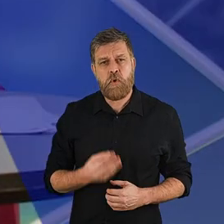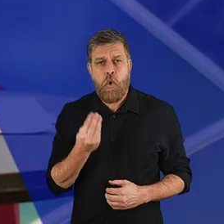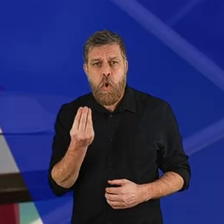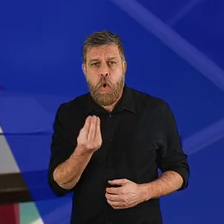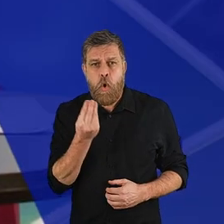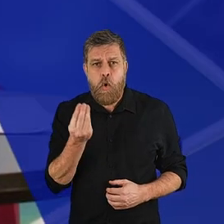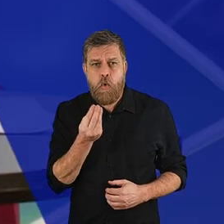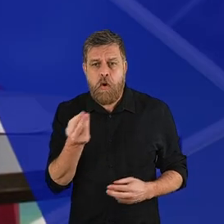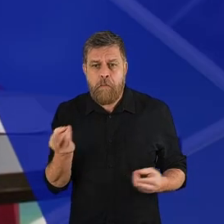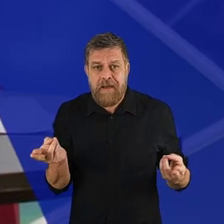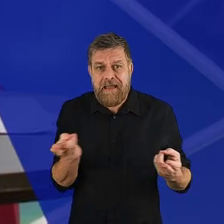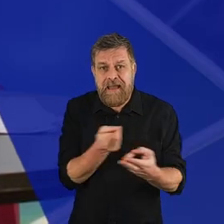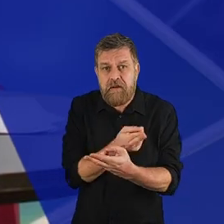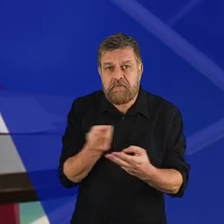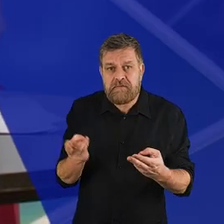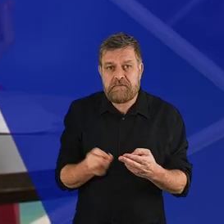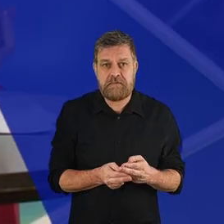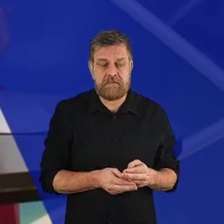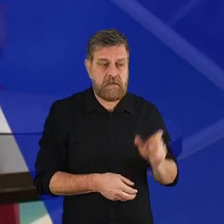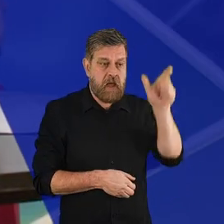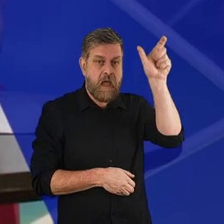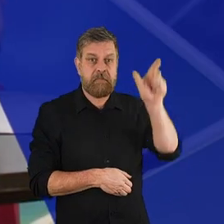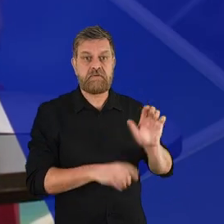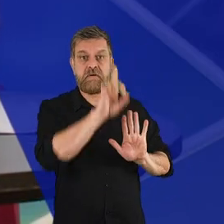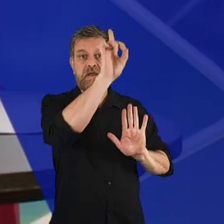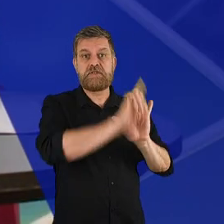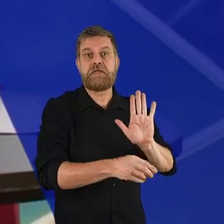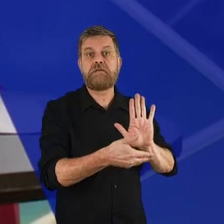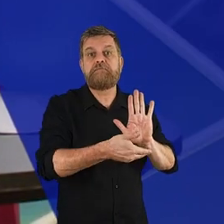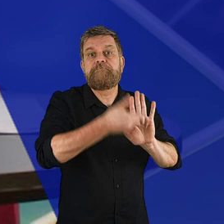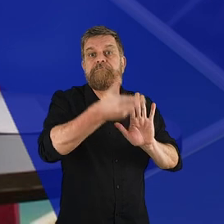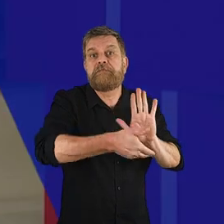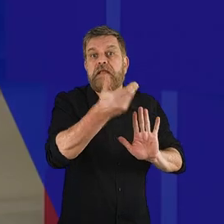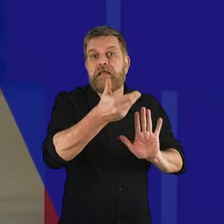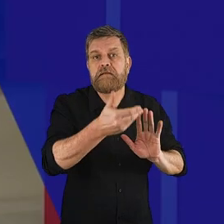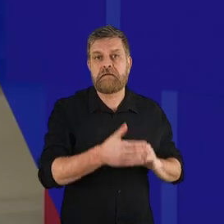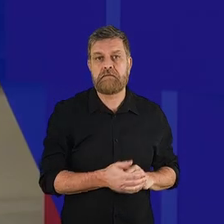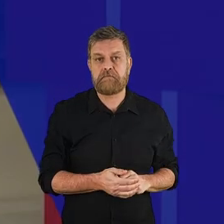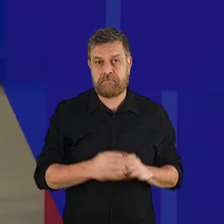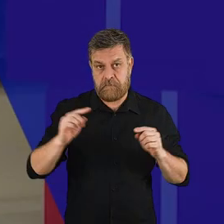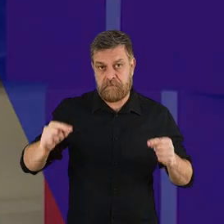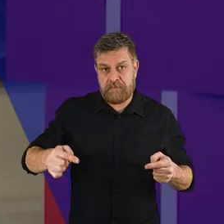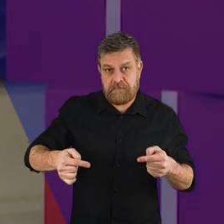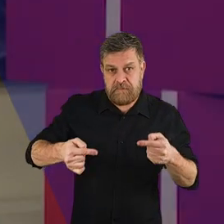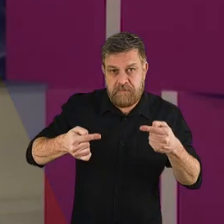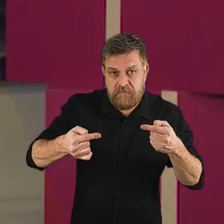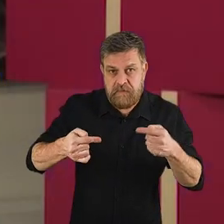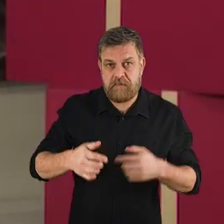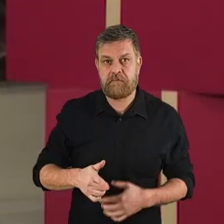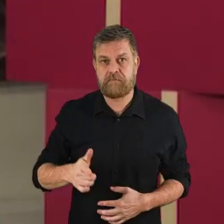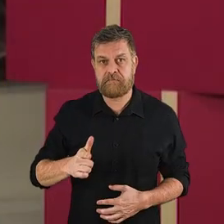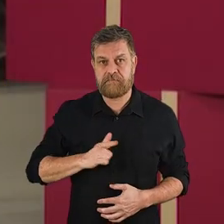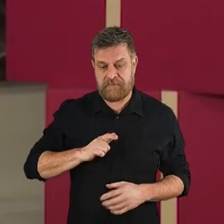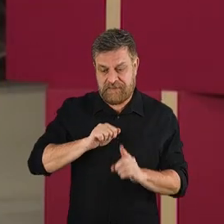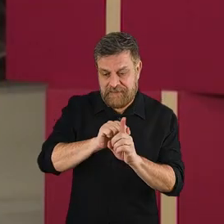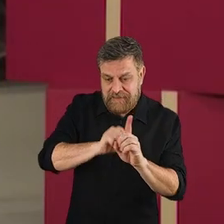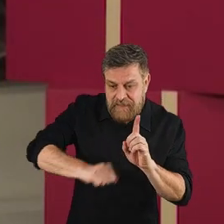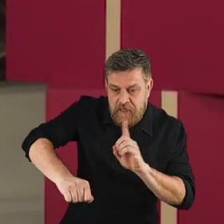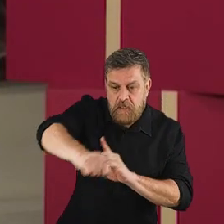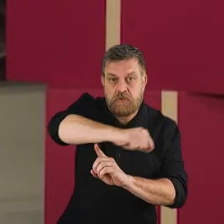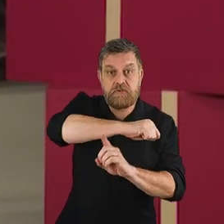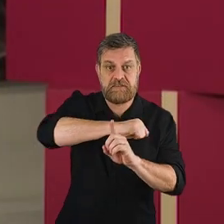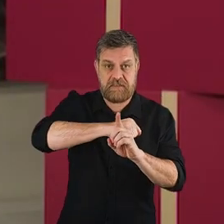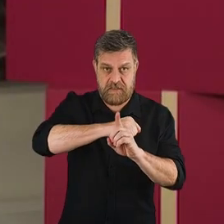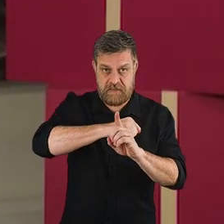Como eles se relacionam com esse outro sujeito? É um desafio a produção de um tecido social